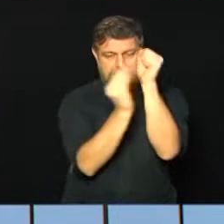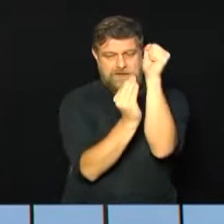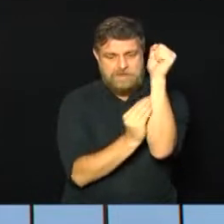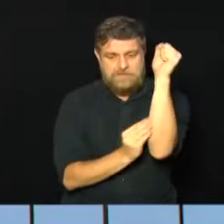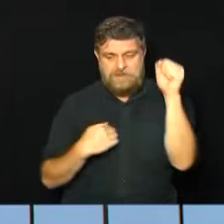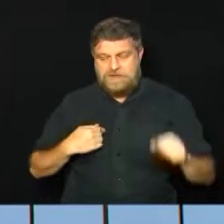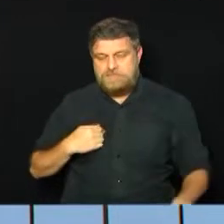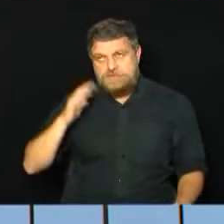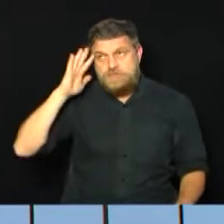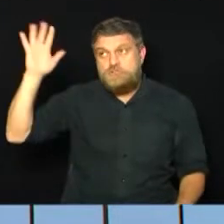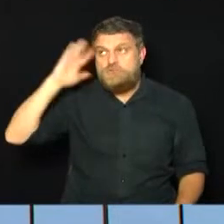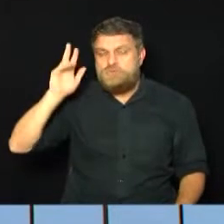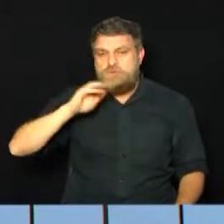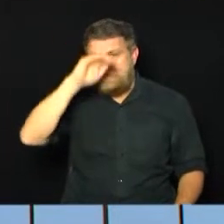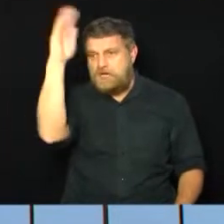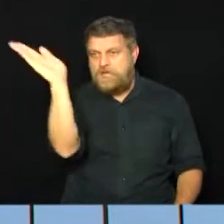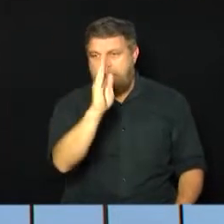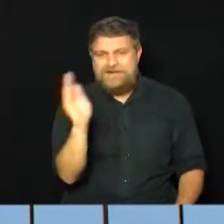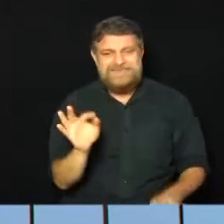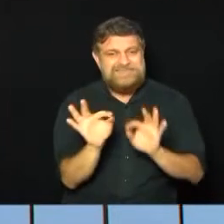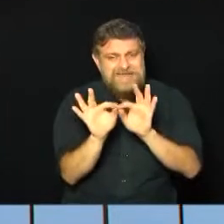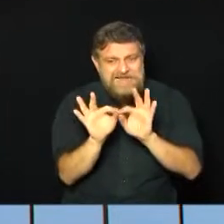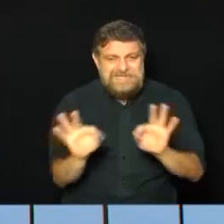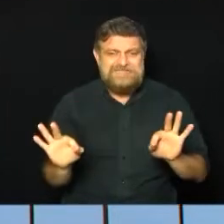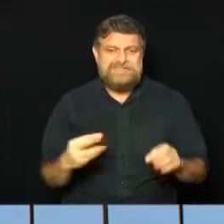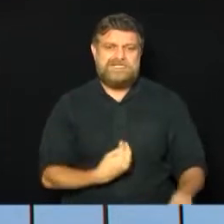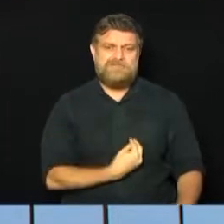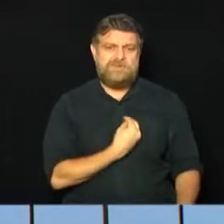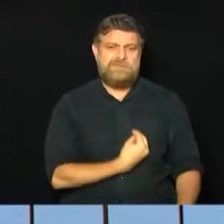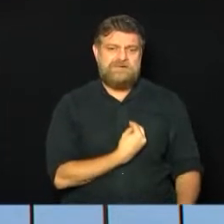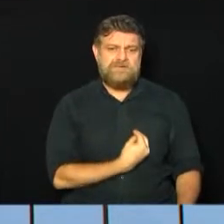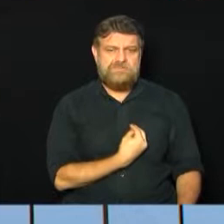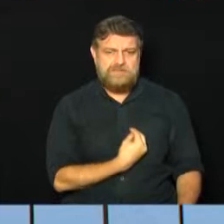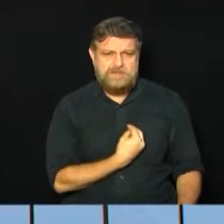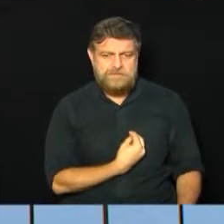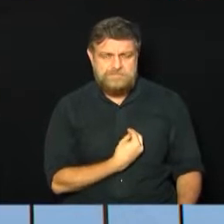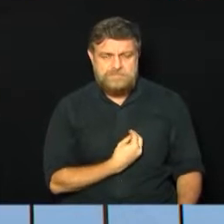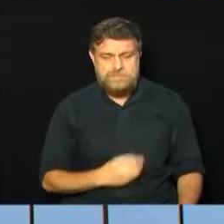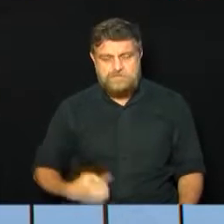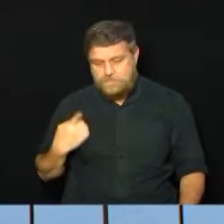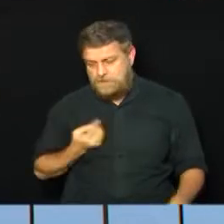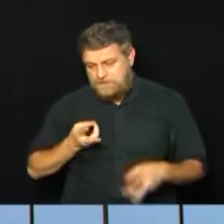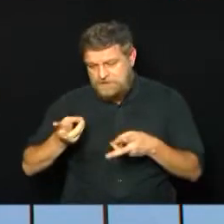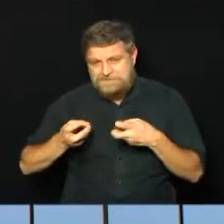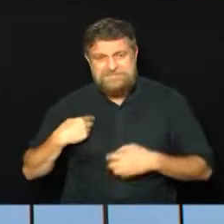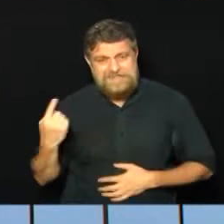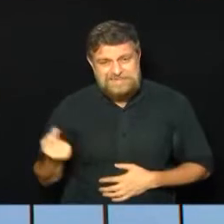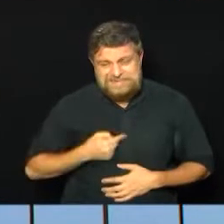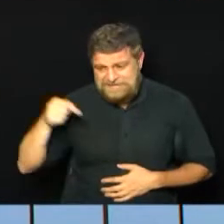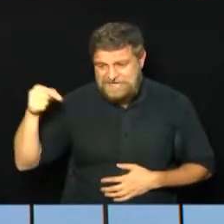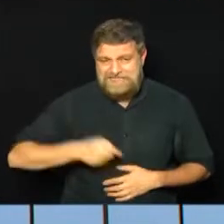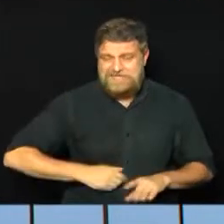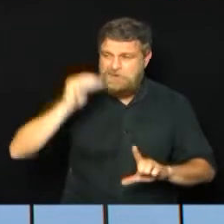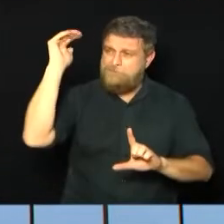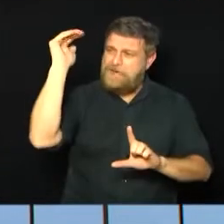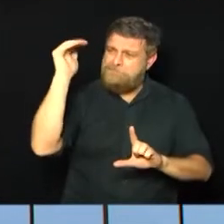que o Brasil seja um país simples de se viver, né? E aí a gente vê que a gente está nos piores lugares no ranking